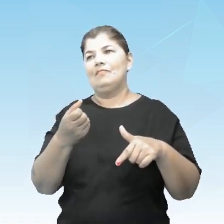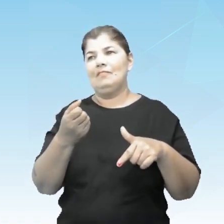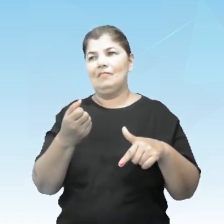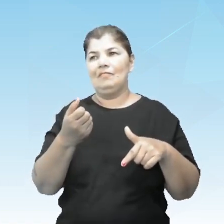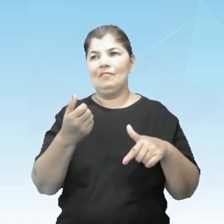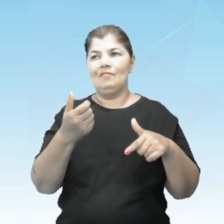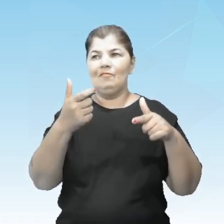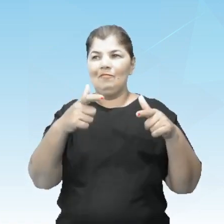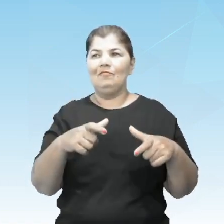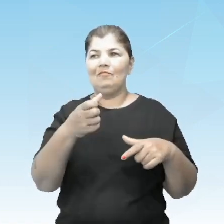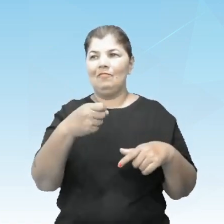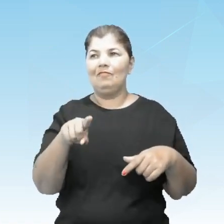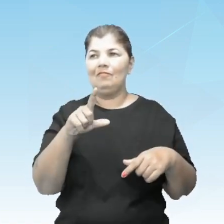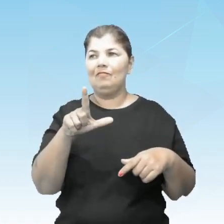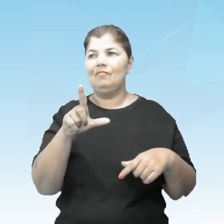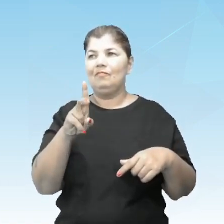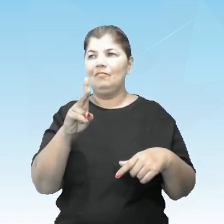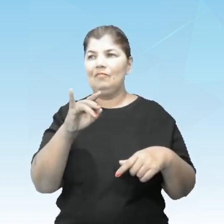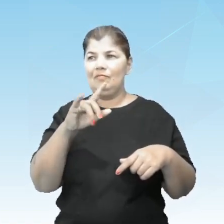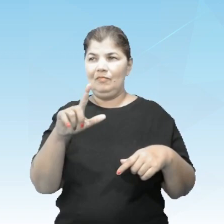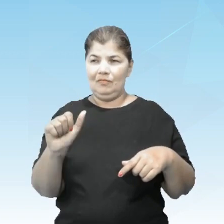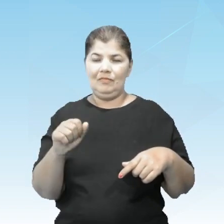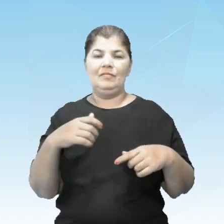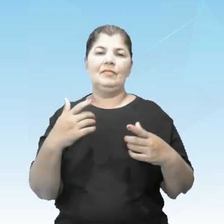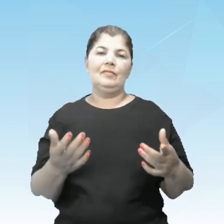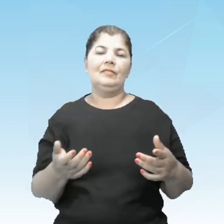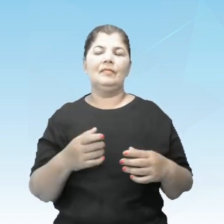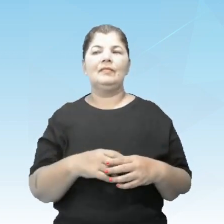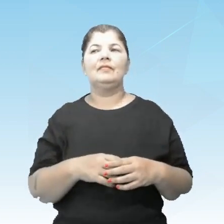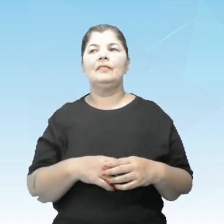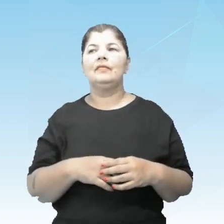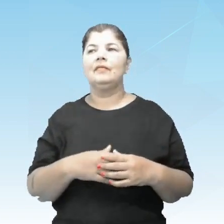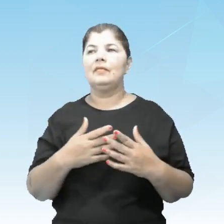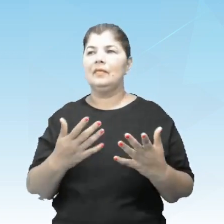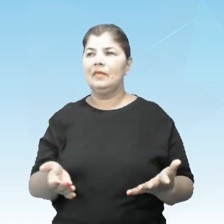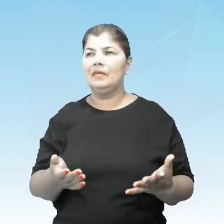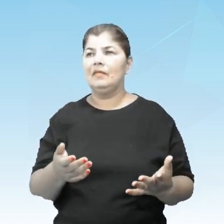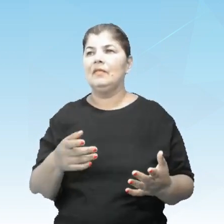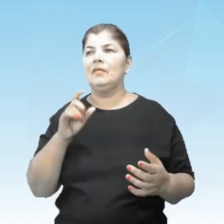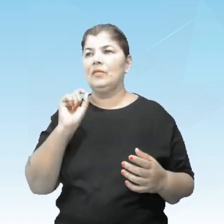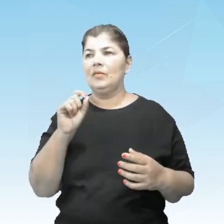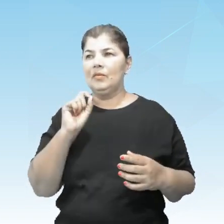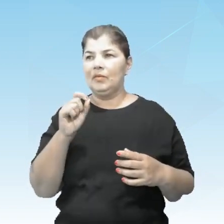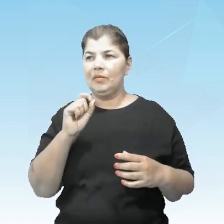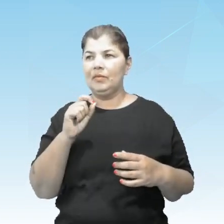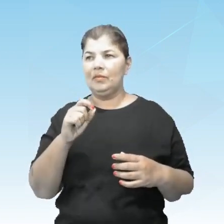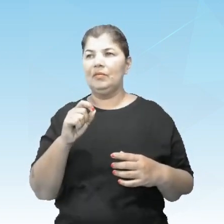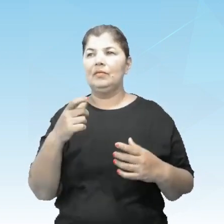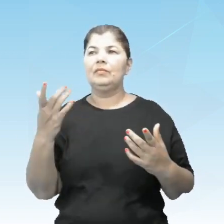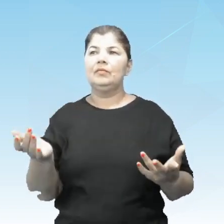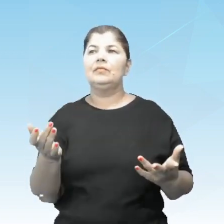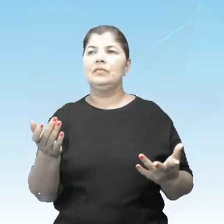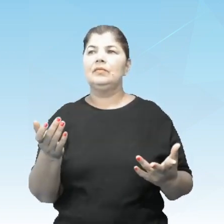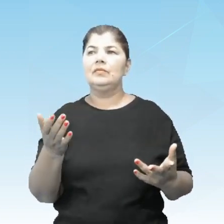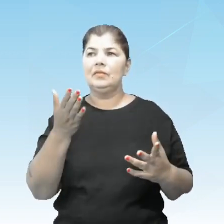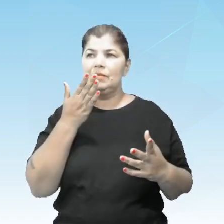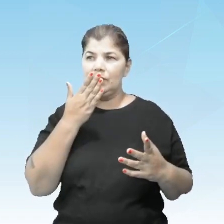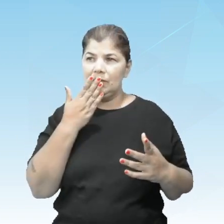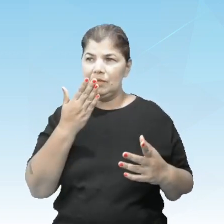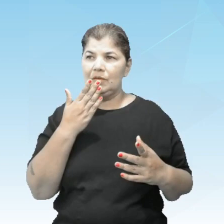As autoridades a longa distância que os indígenas tinham de